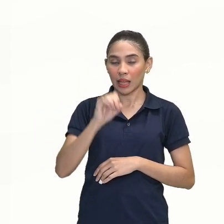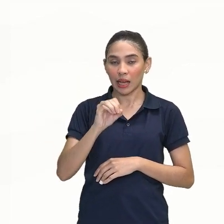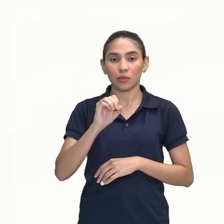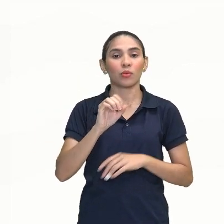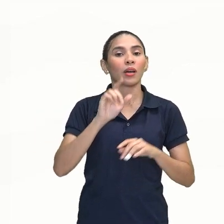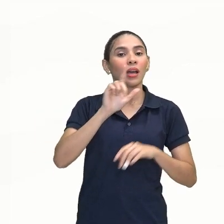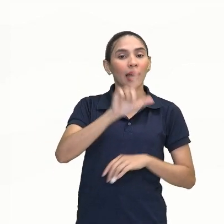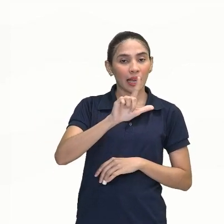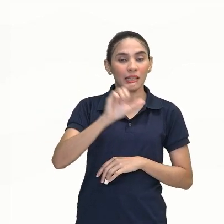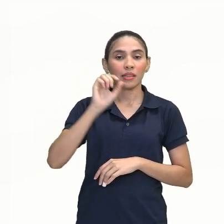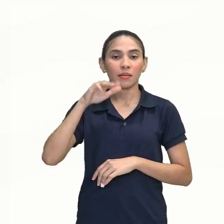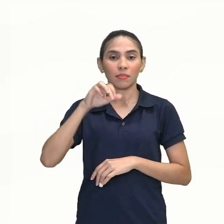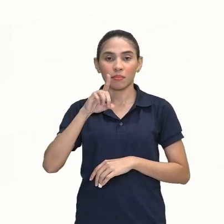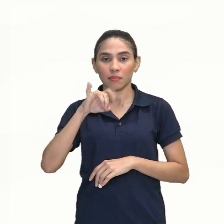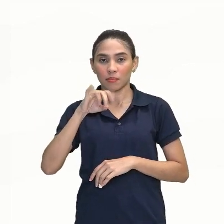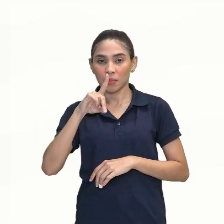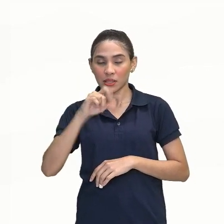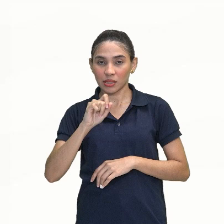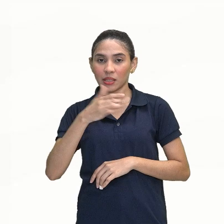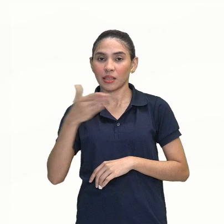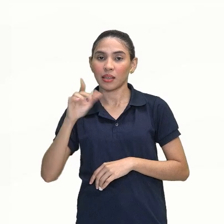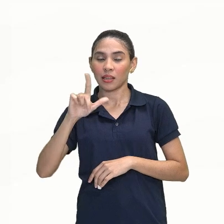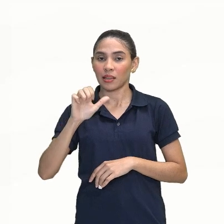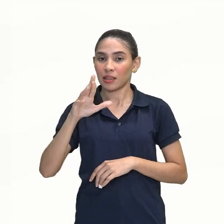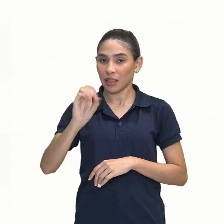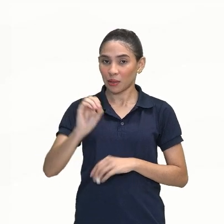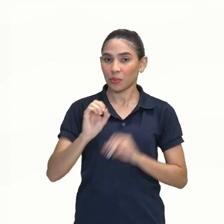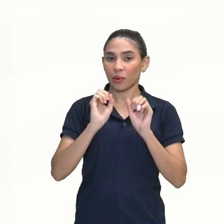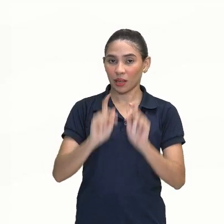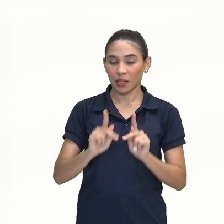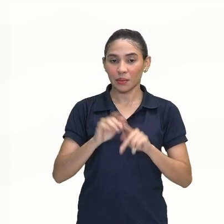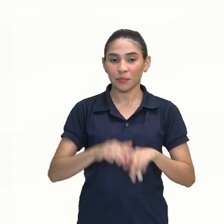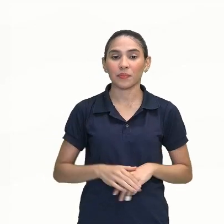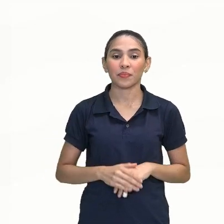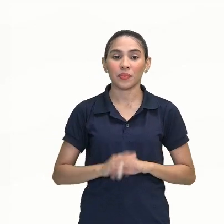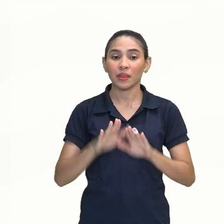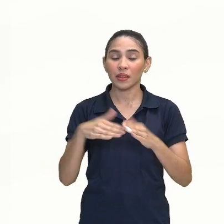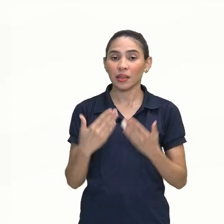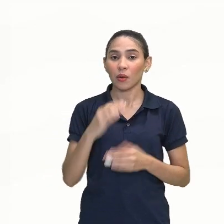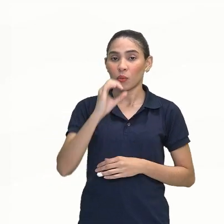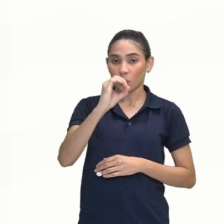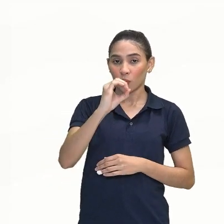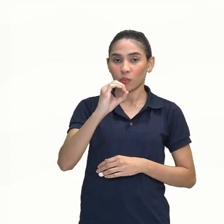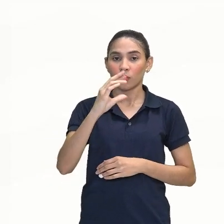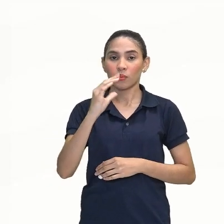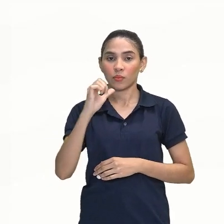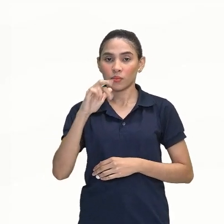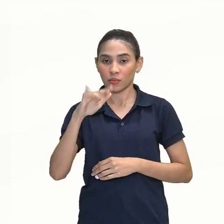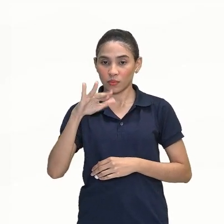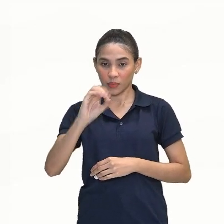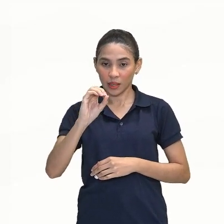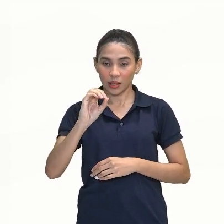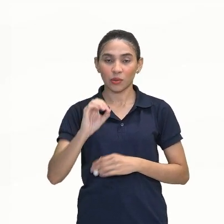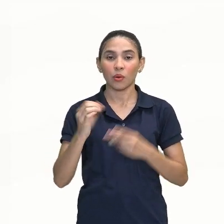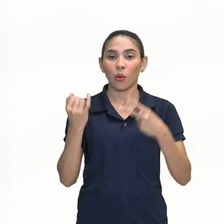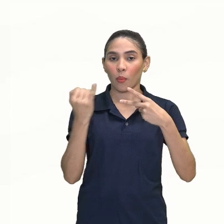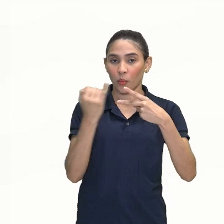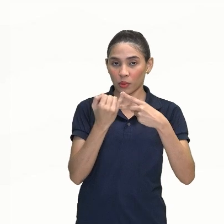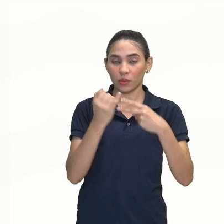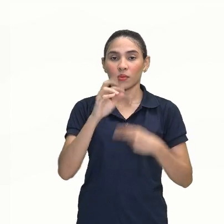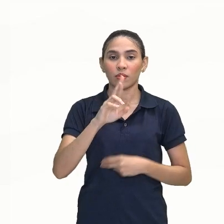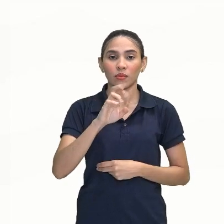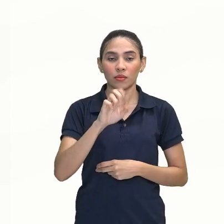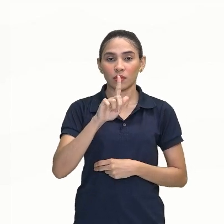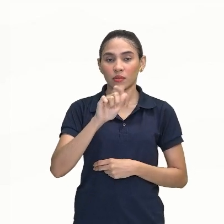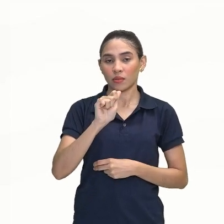L, medida do lado. Tá bom? Então, unindo o centro O de um polígono regular